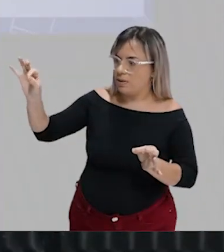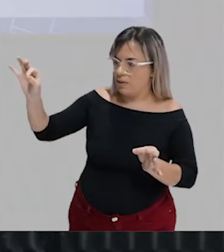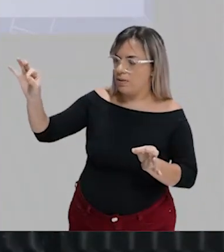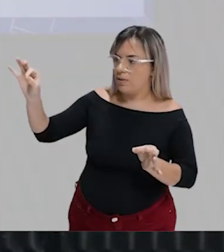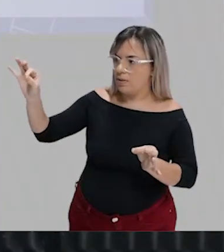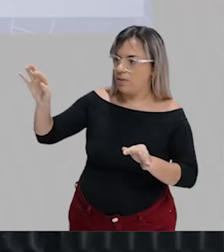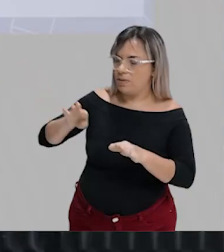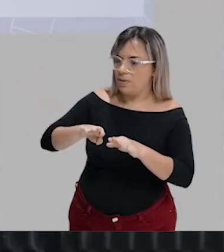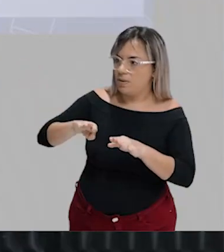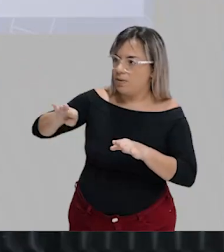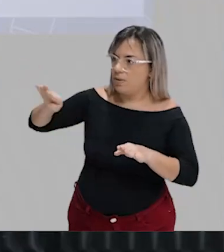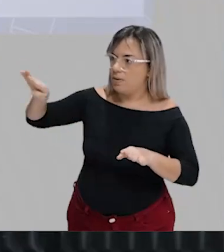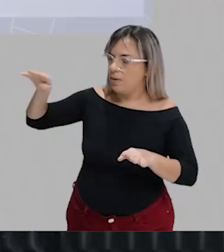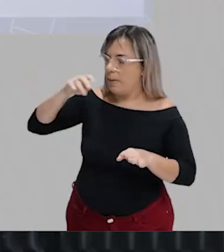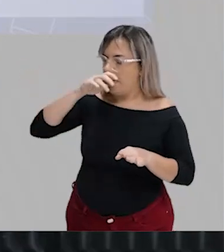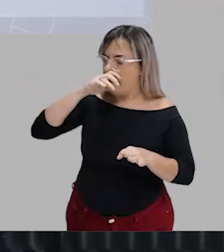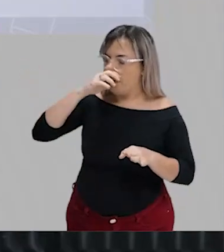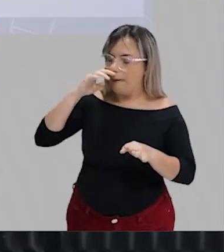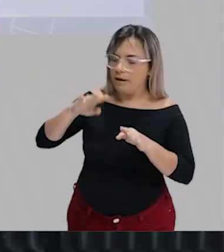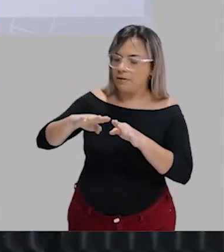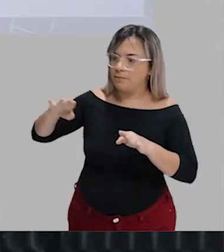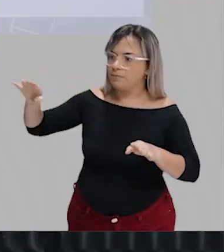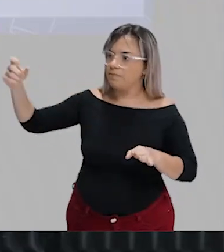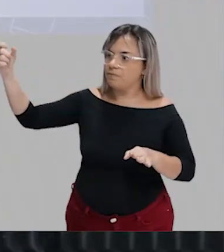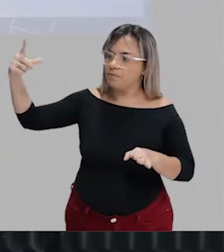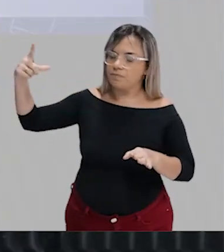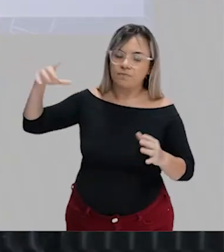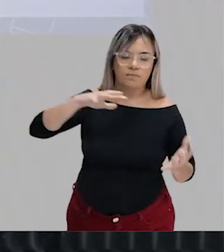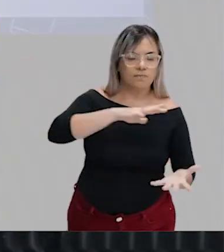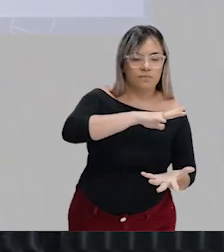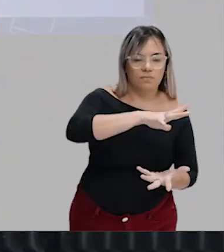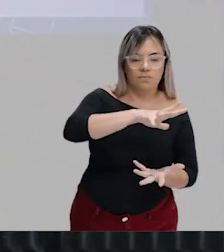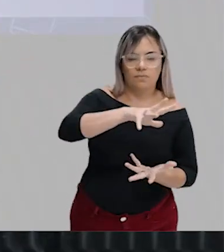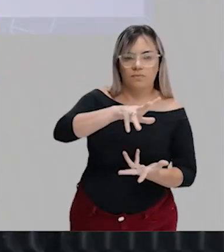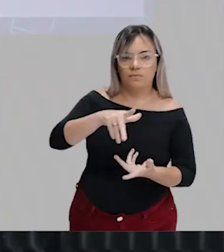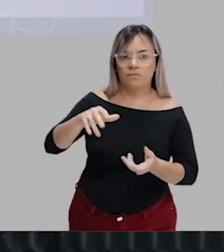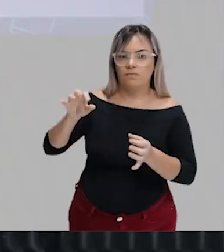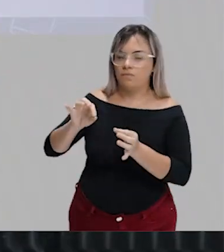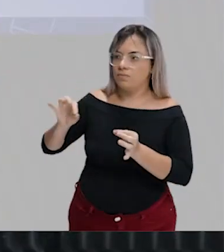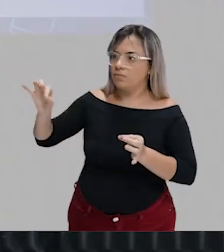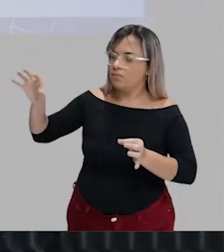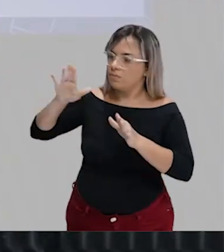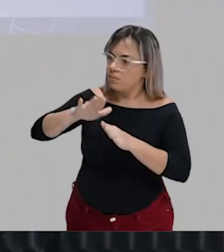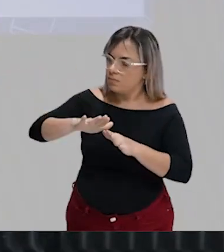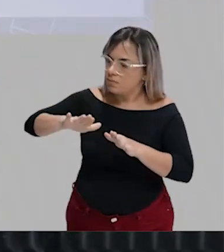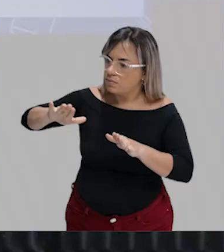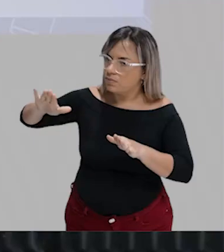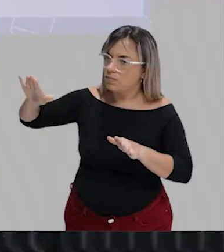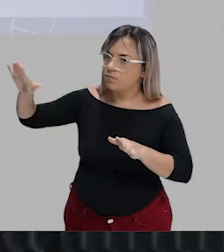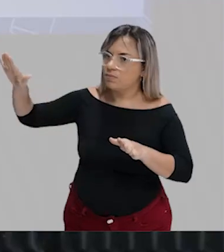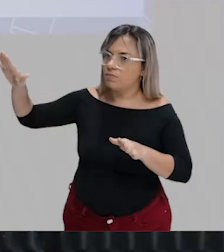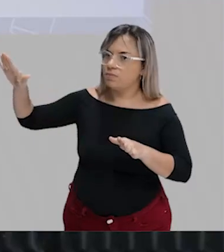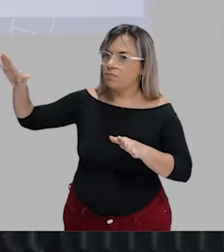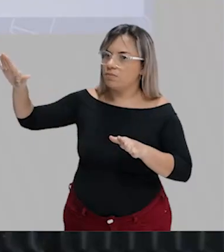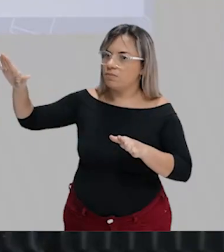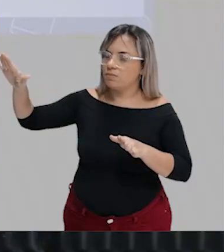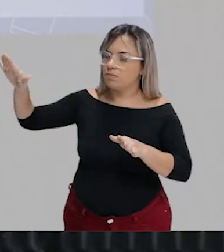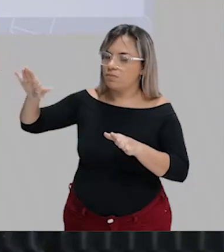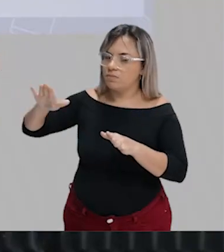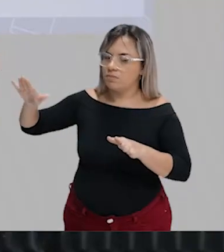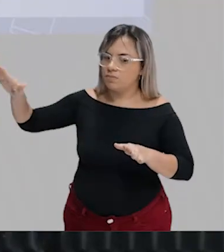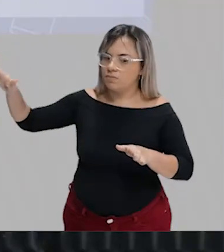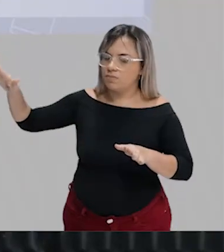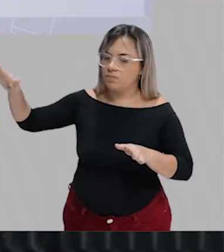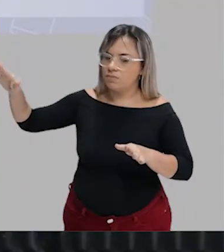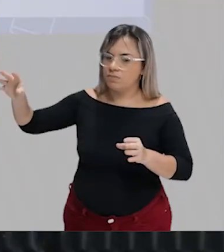esse espaço que há entre o Sol e a Terra é um espaço de muito pouco matéria, de